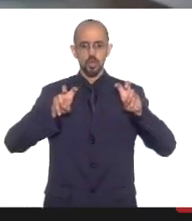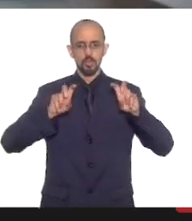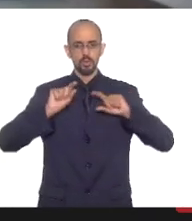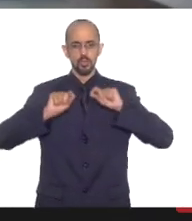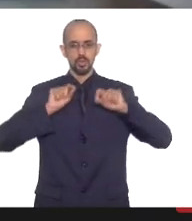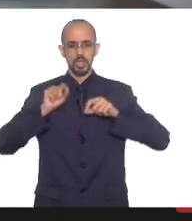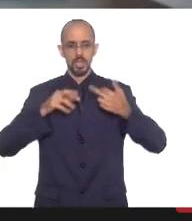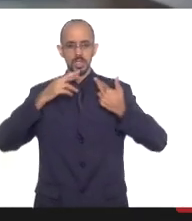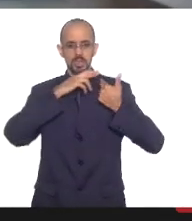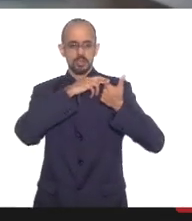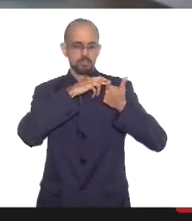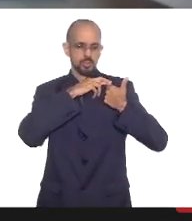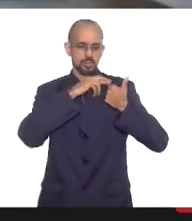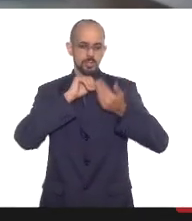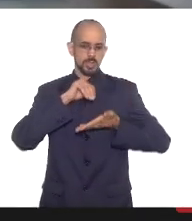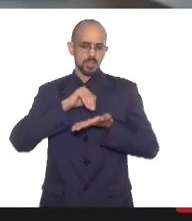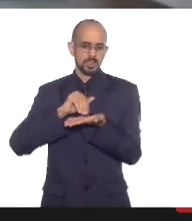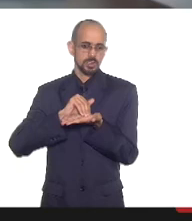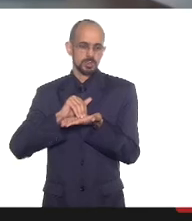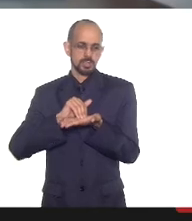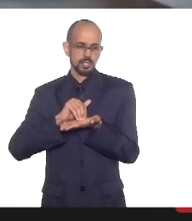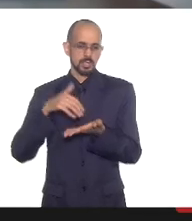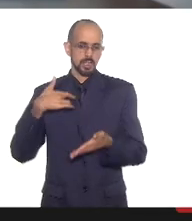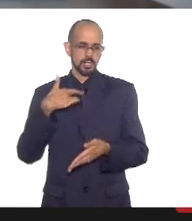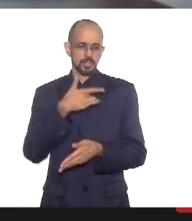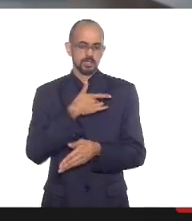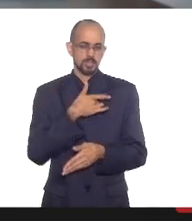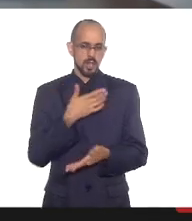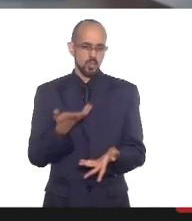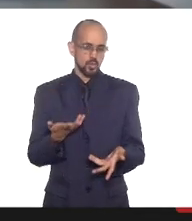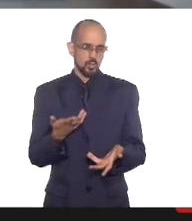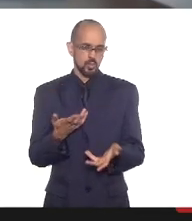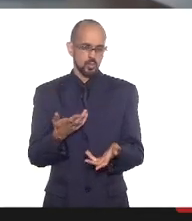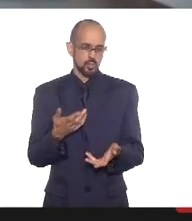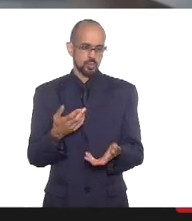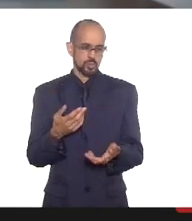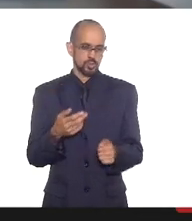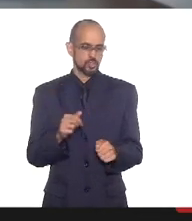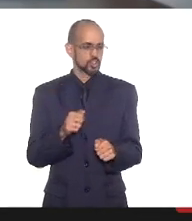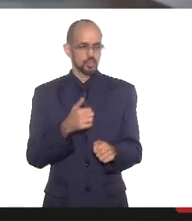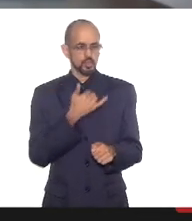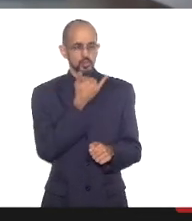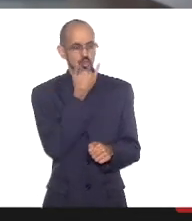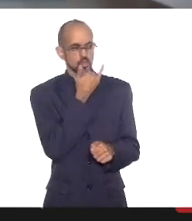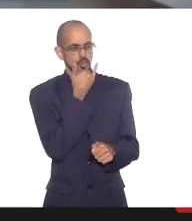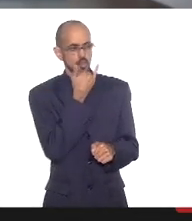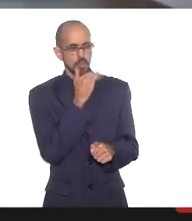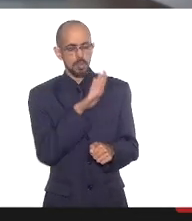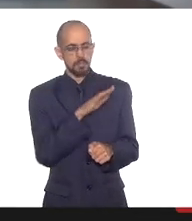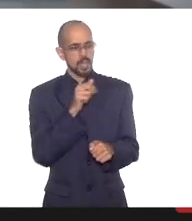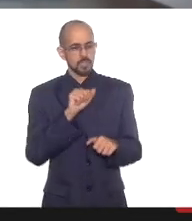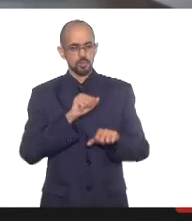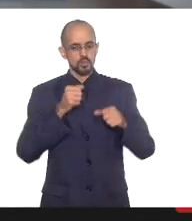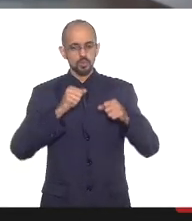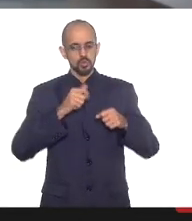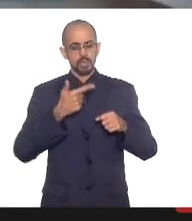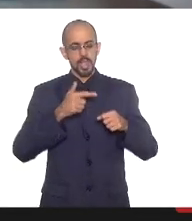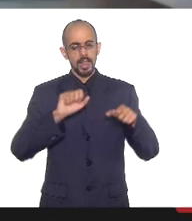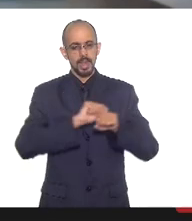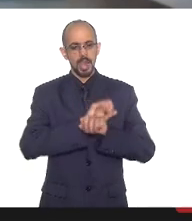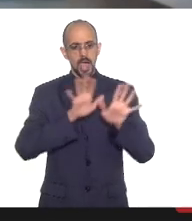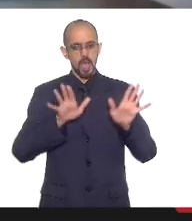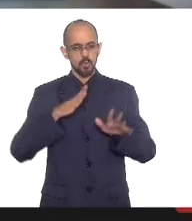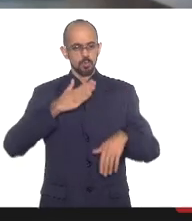responsabilidade da Secretaria Estadual de Saúde e da sua missão nesse processo eu me desculpe mas ficou Claro para mim